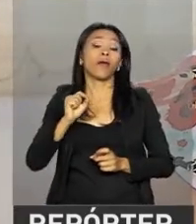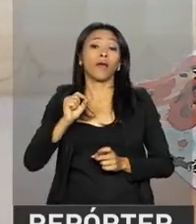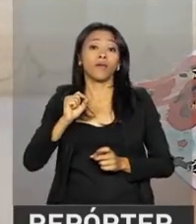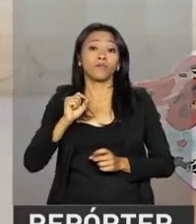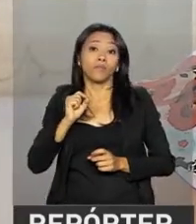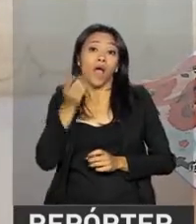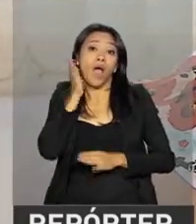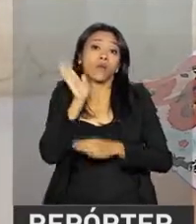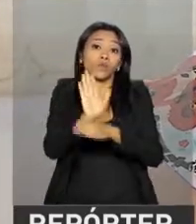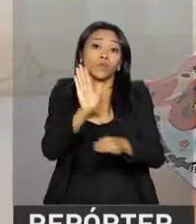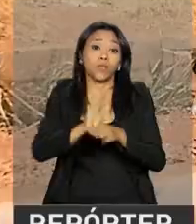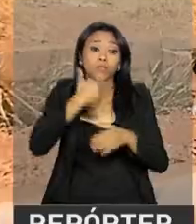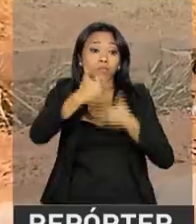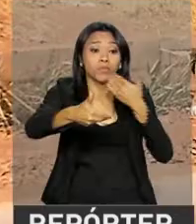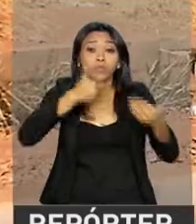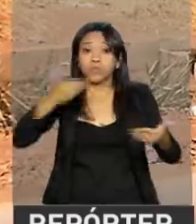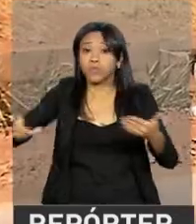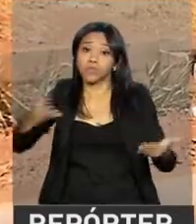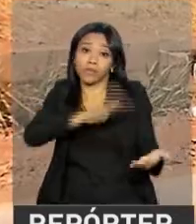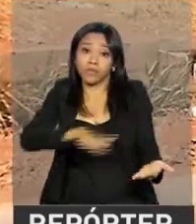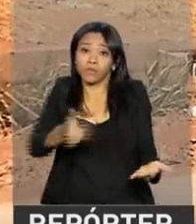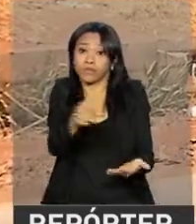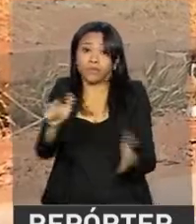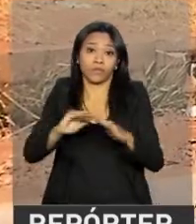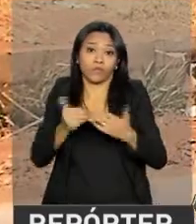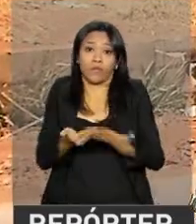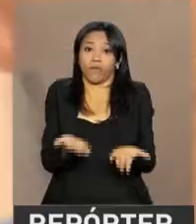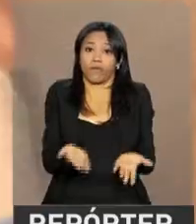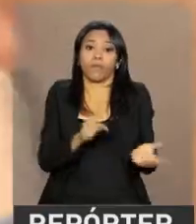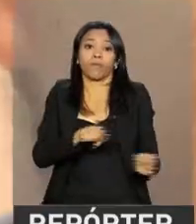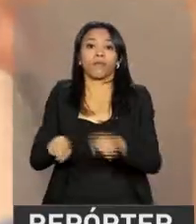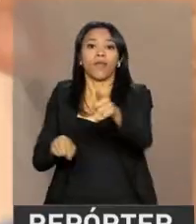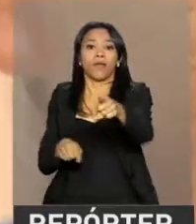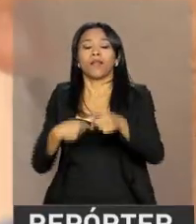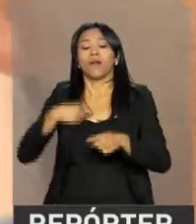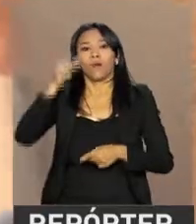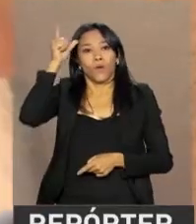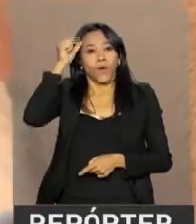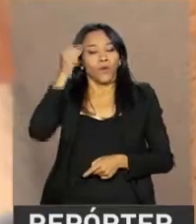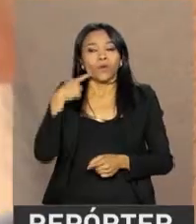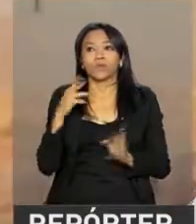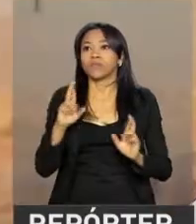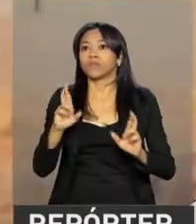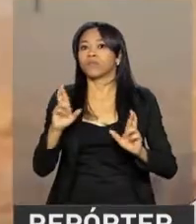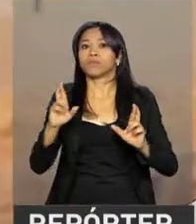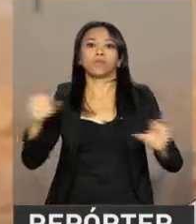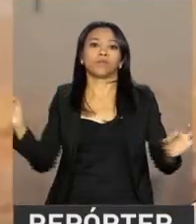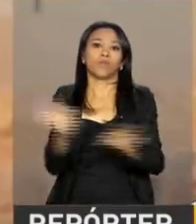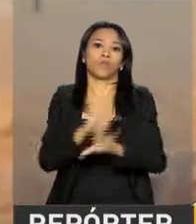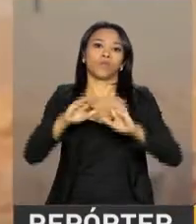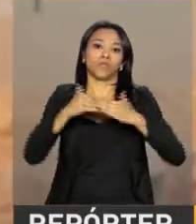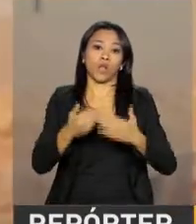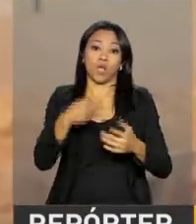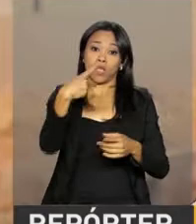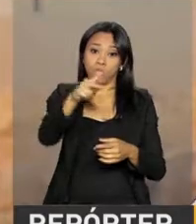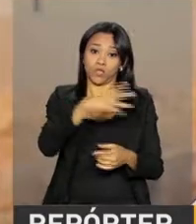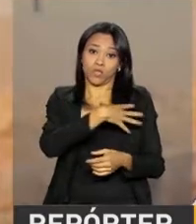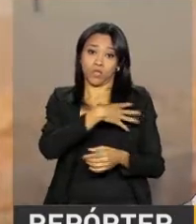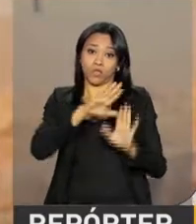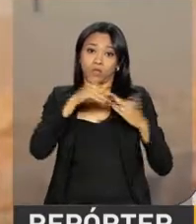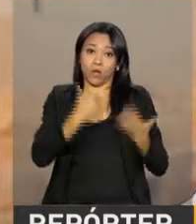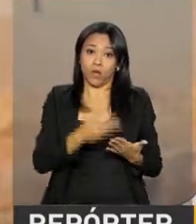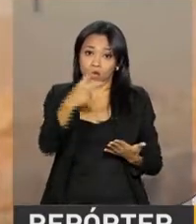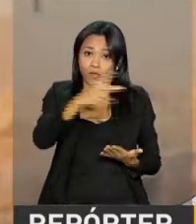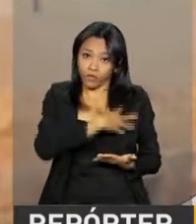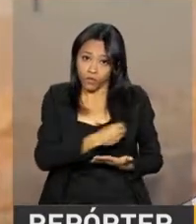de crianças fora alessandro mora ali perto e não vê a hora da creche ficar pronta na escola do meu filho infantil também tem uma